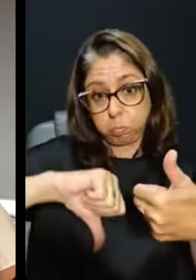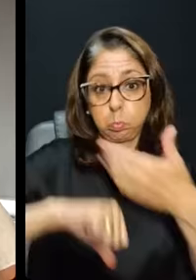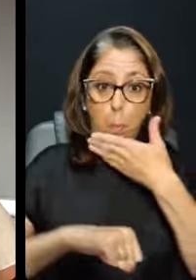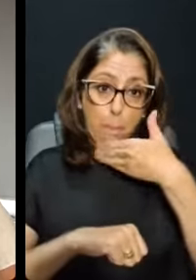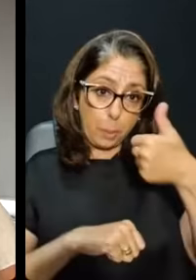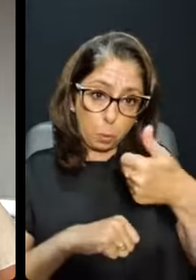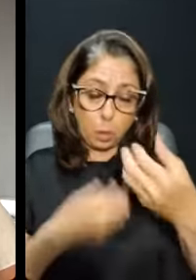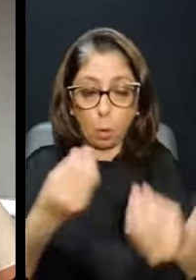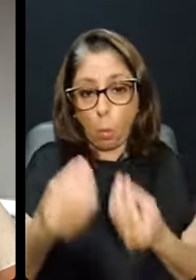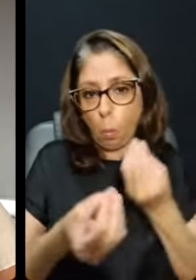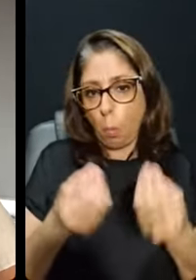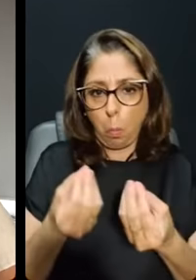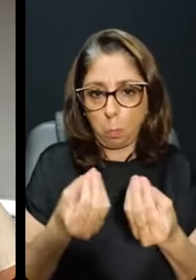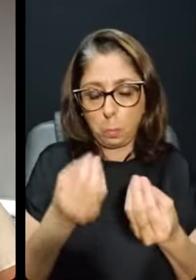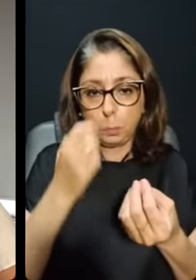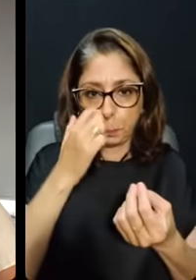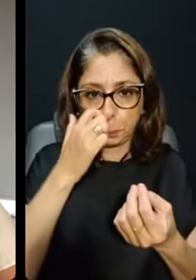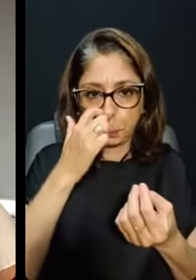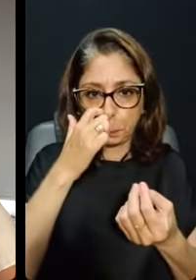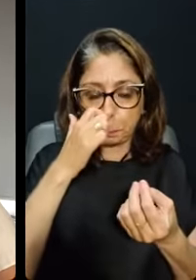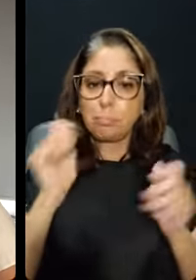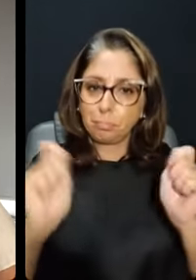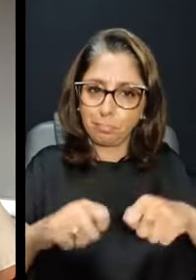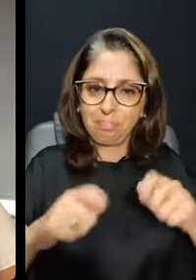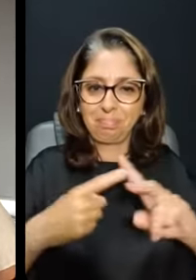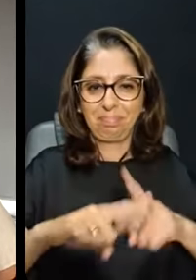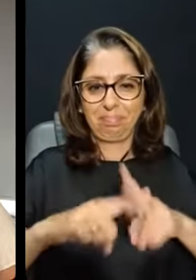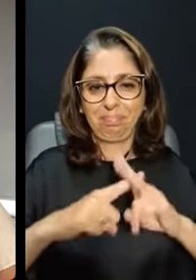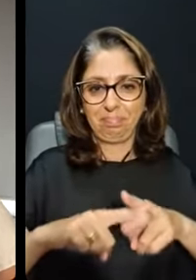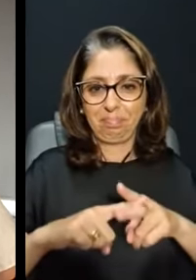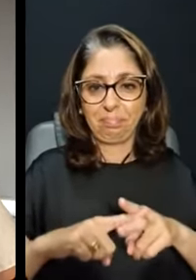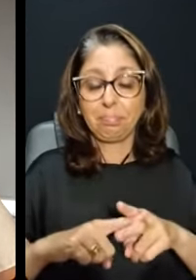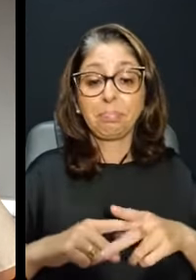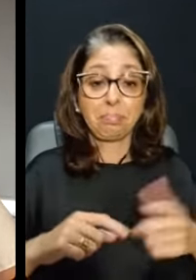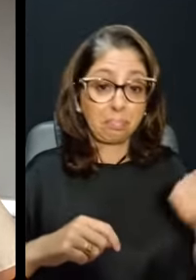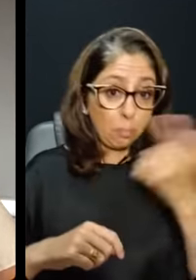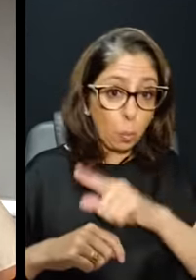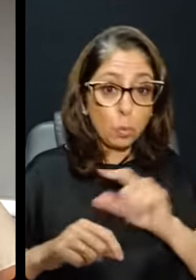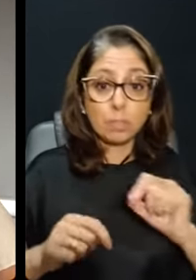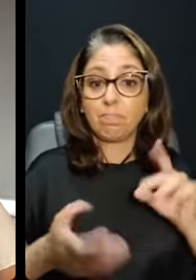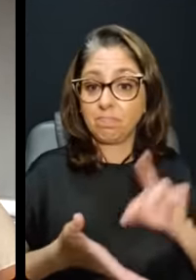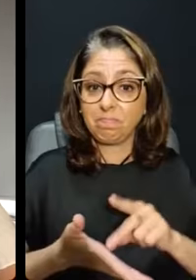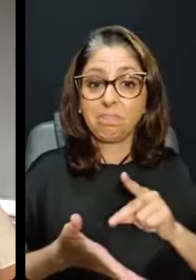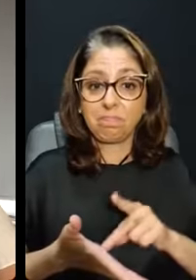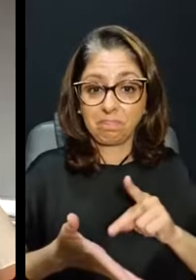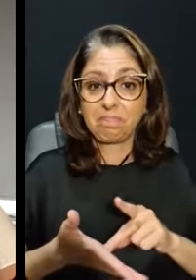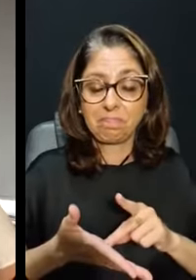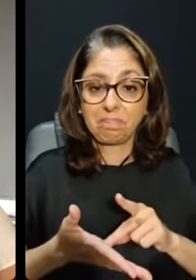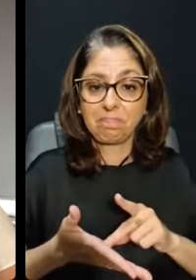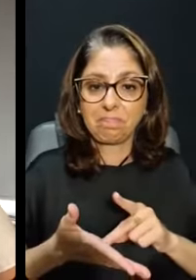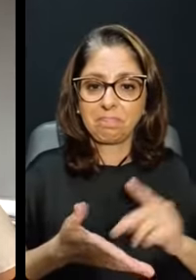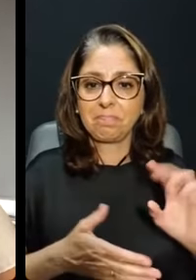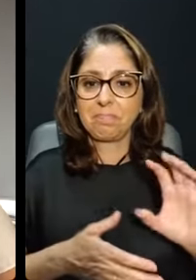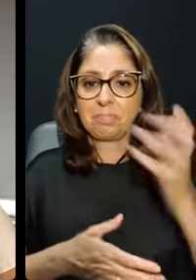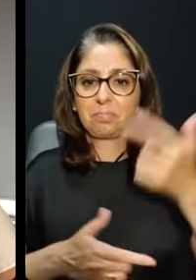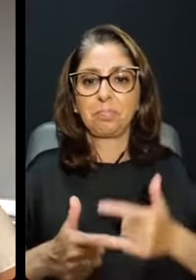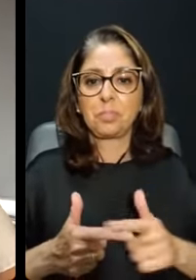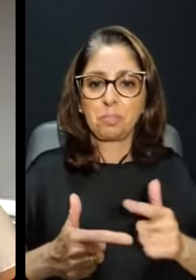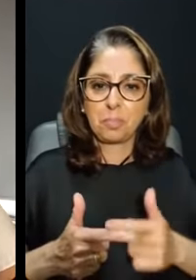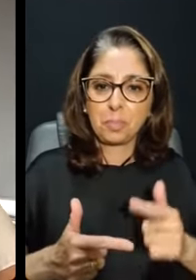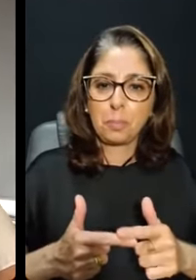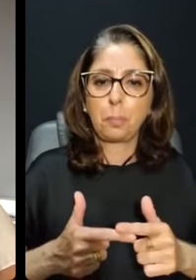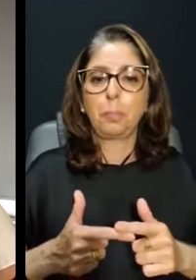realmente acontecem. E isso faz a diferença da forma que você vai resolver esses imprevistos. Então, quanto mais pessoas